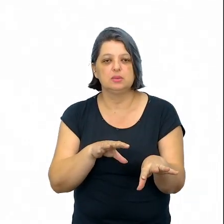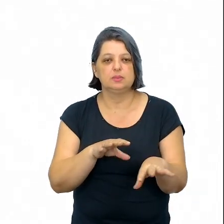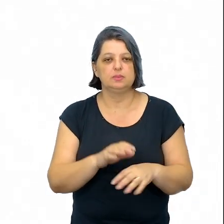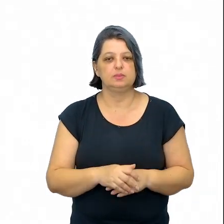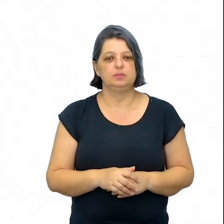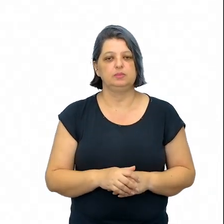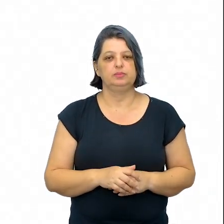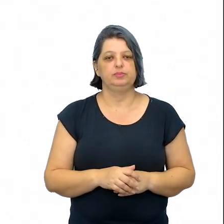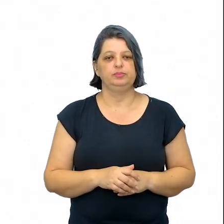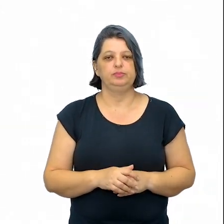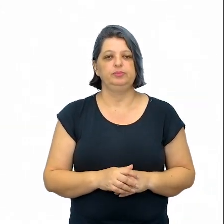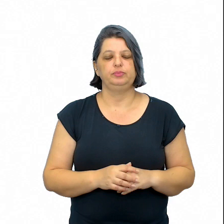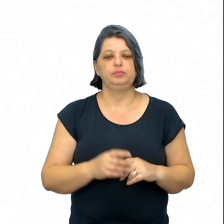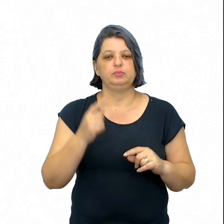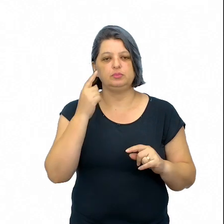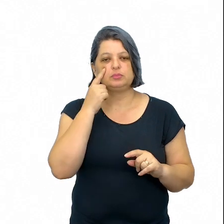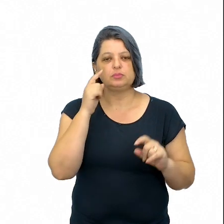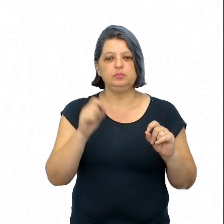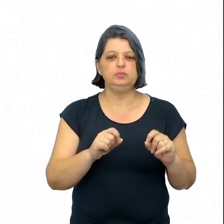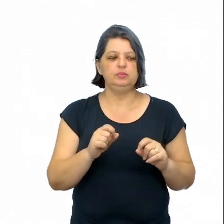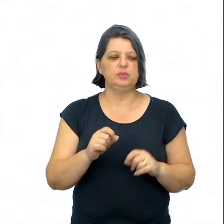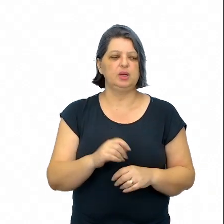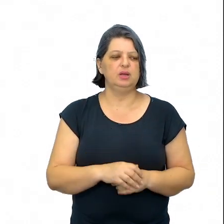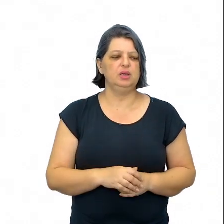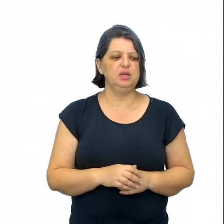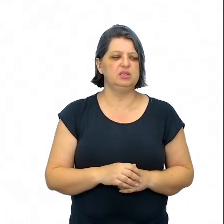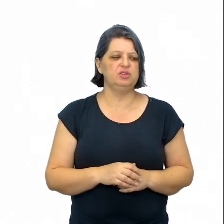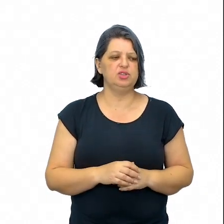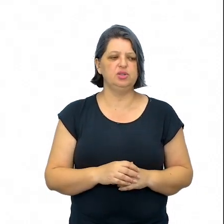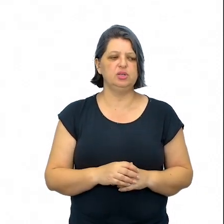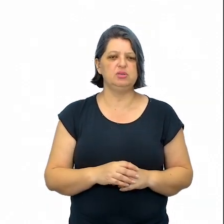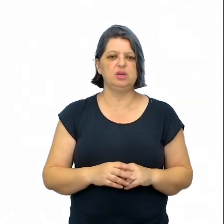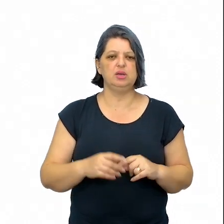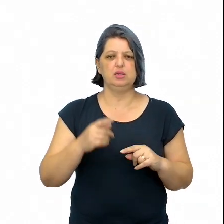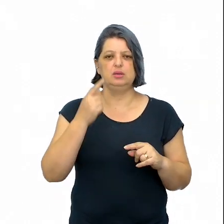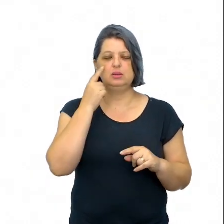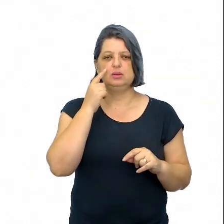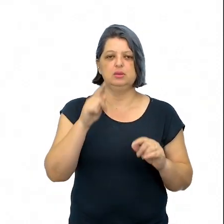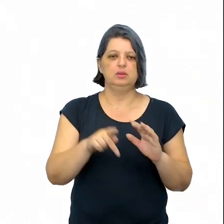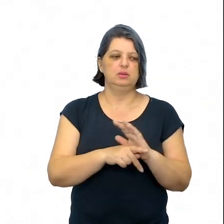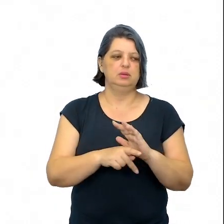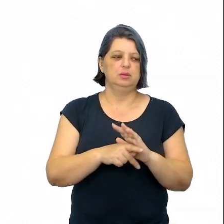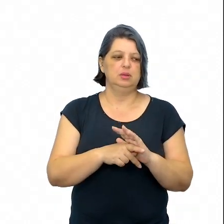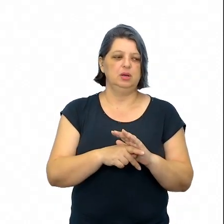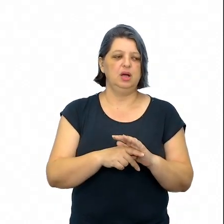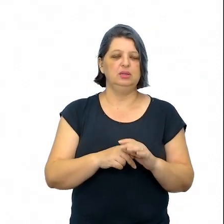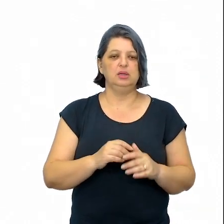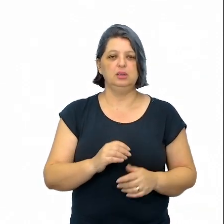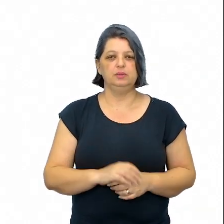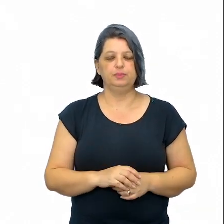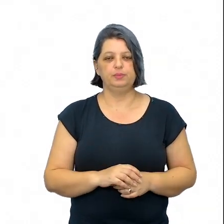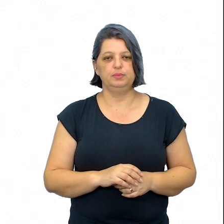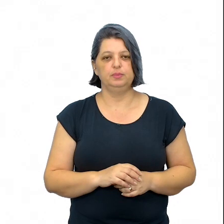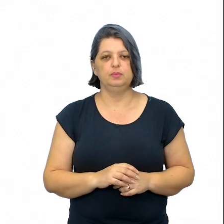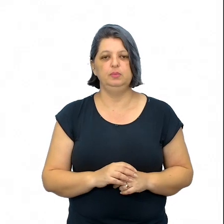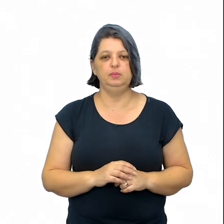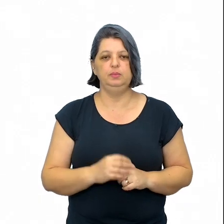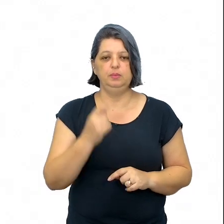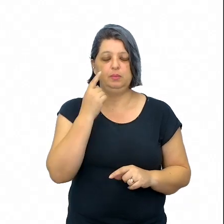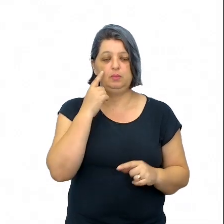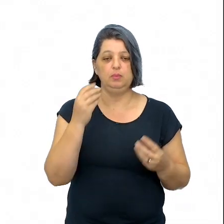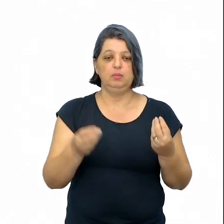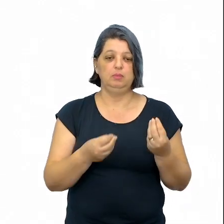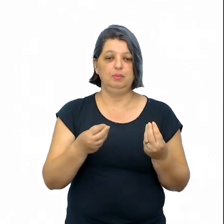tenho que ter um conhecimento horizontal do conteúdo. O que é horizontal? É o conhecimento matemático ordenado, saber o que é ensinado se conectará